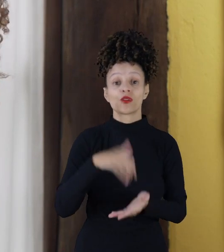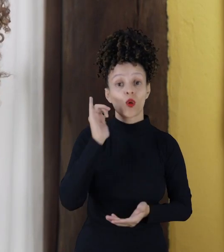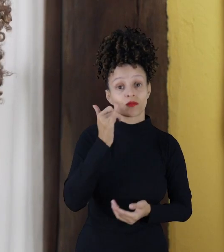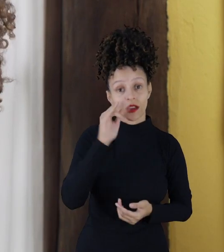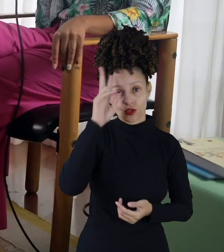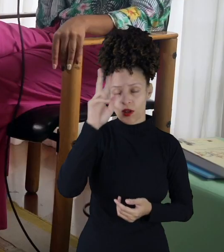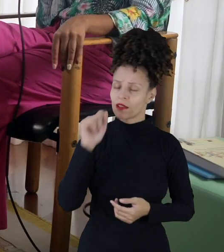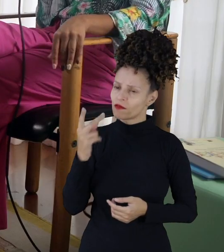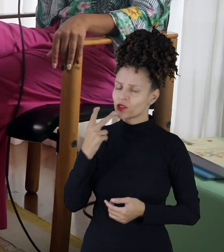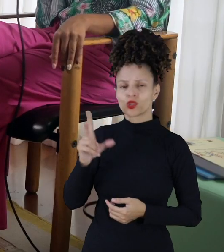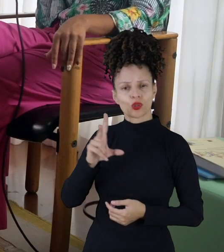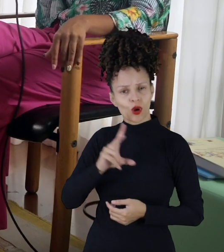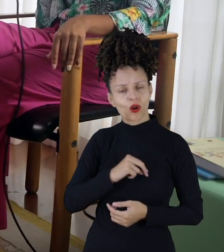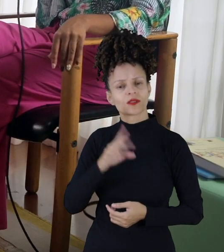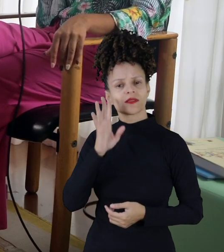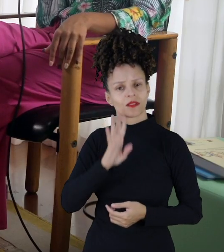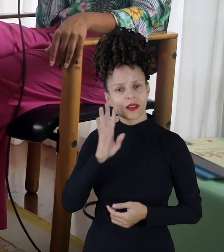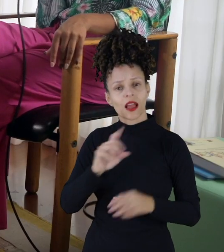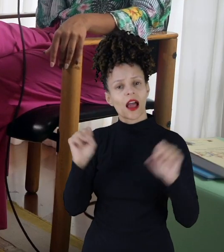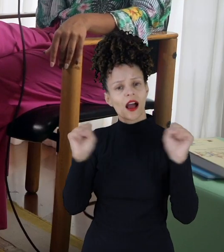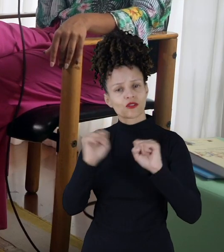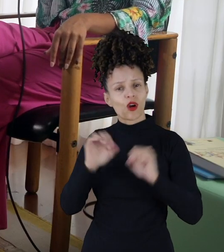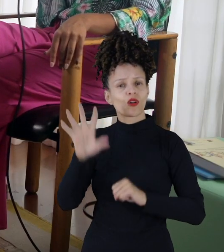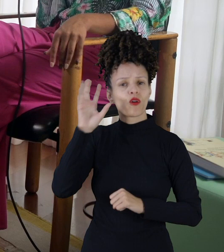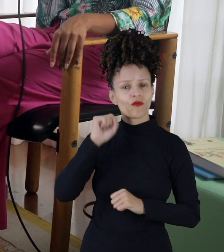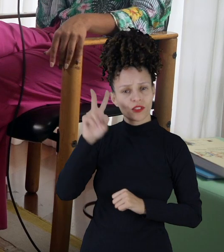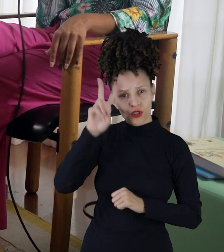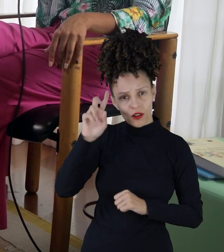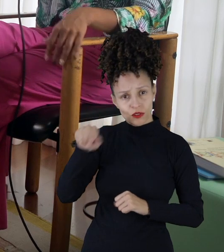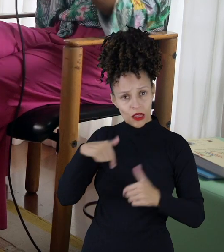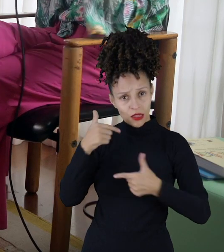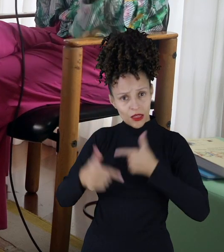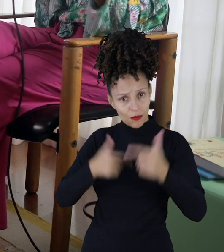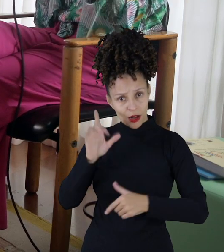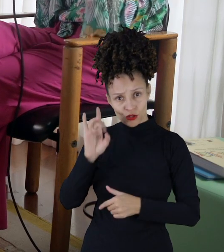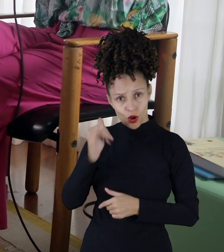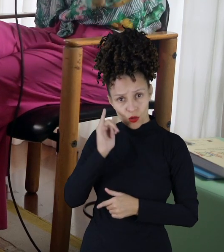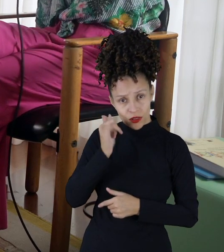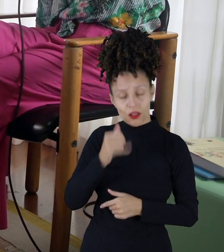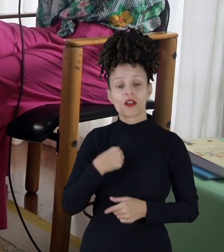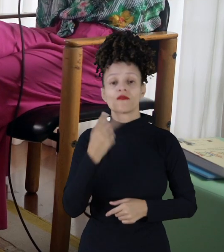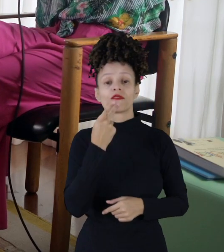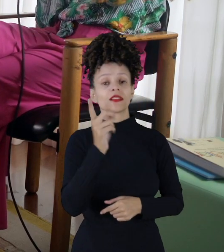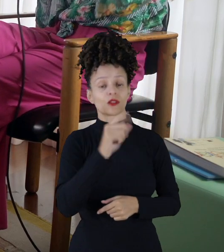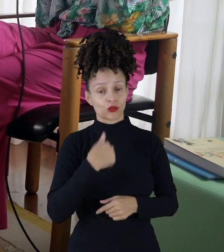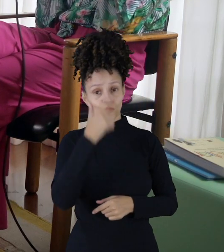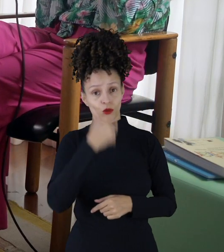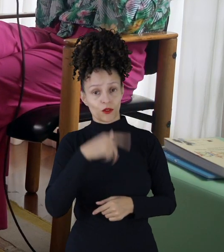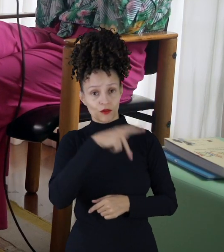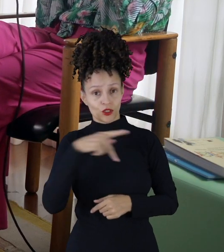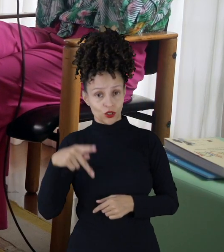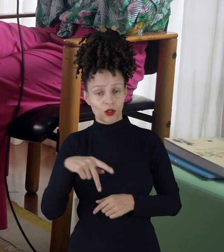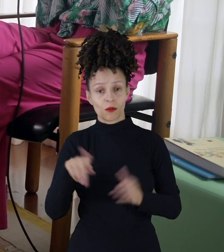contar história. Ele, nossa, que bacana, eu adoro ouvir histórias, mas você trabalha só com a contação? Eu falei, não, eu